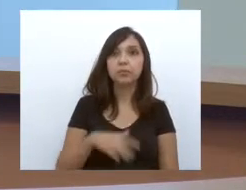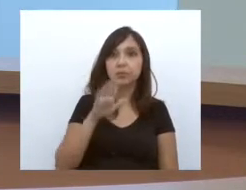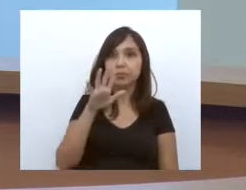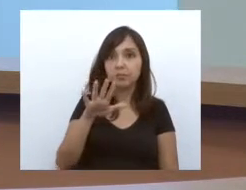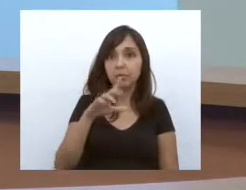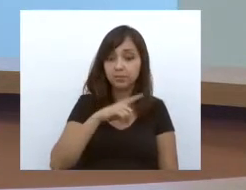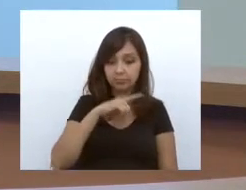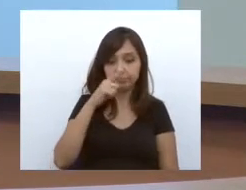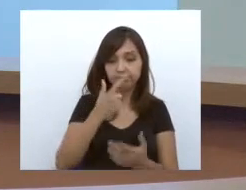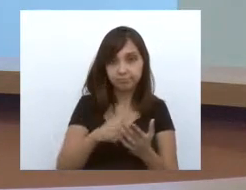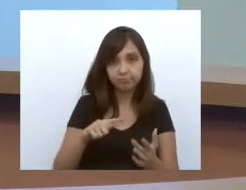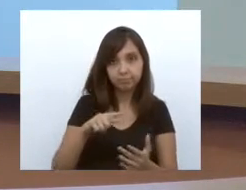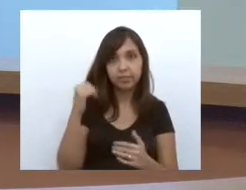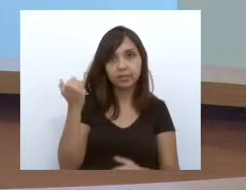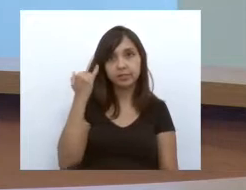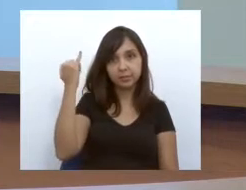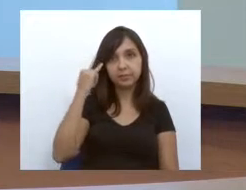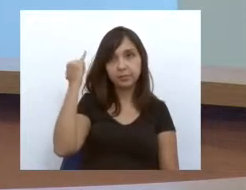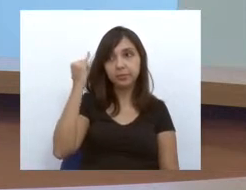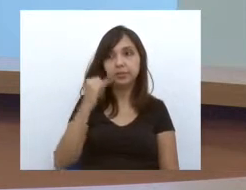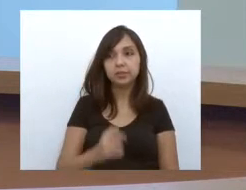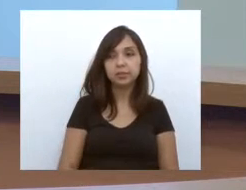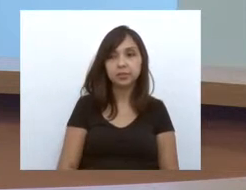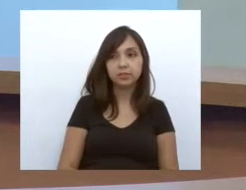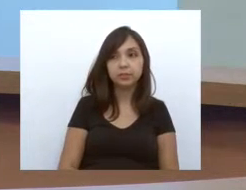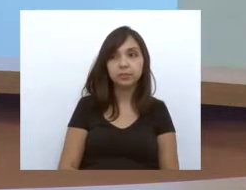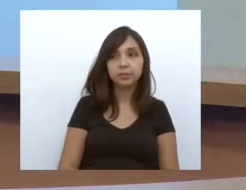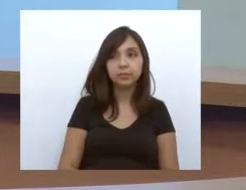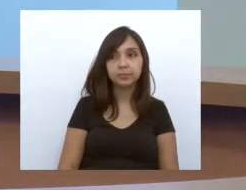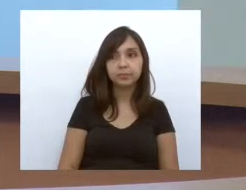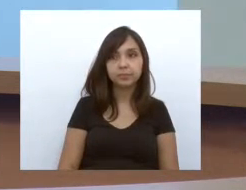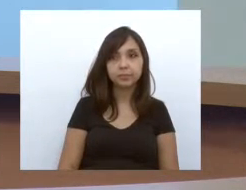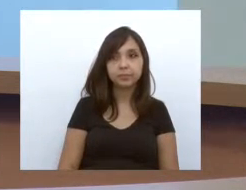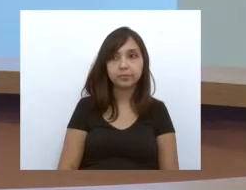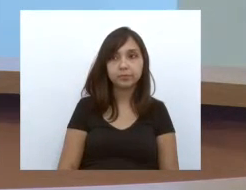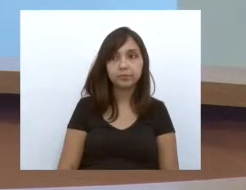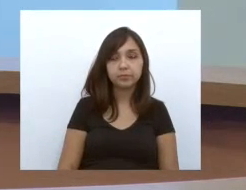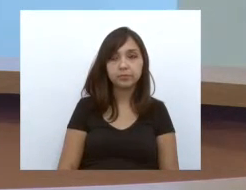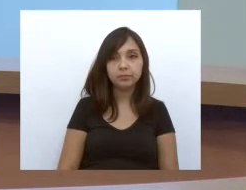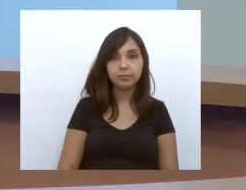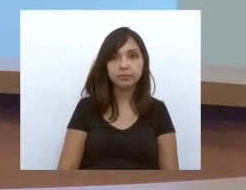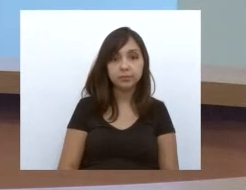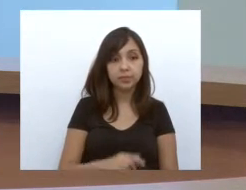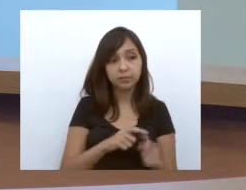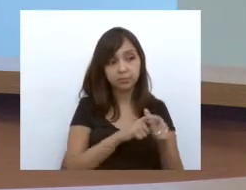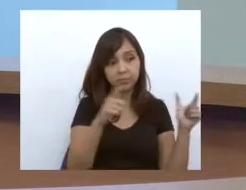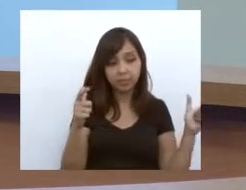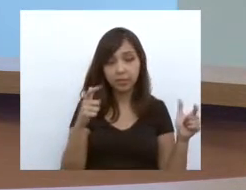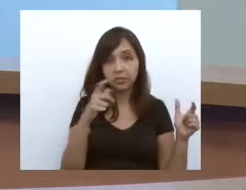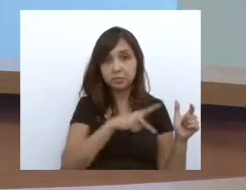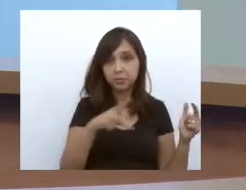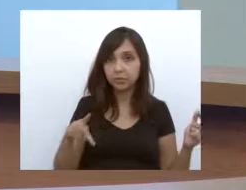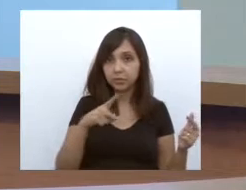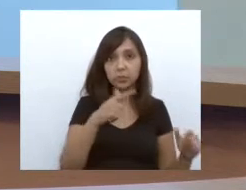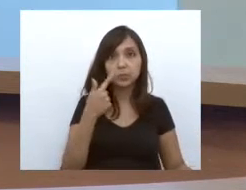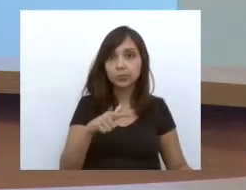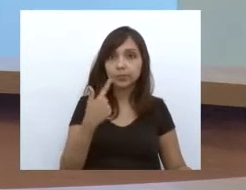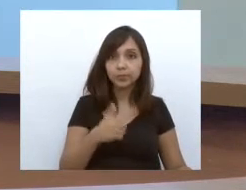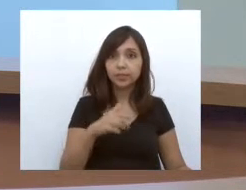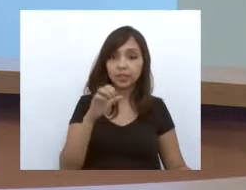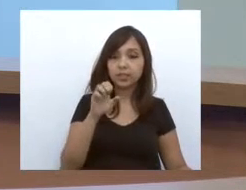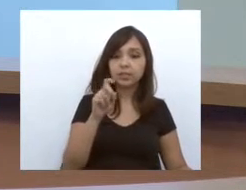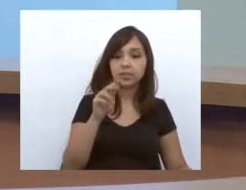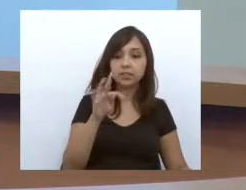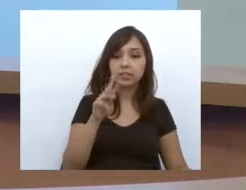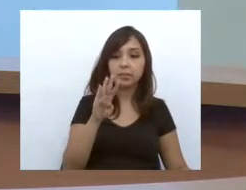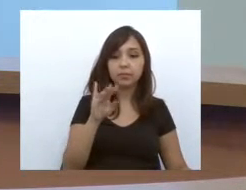um significado importante. Uma parte grande desses professores não tem estabilidade,